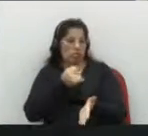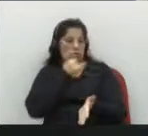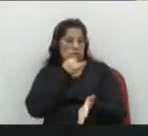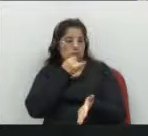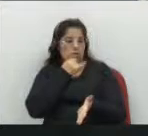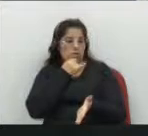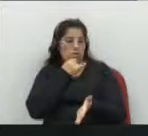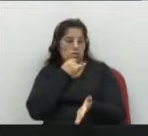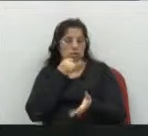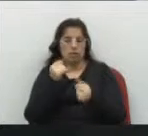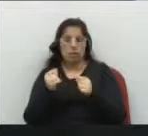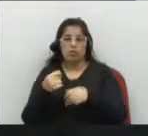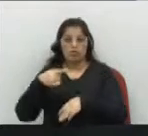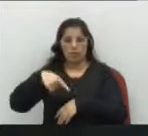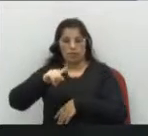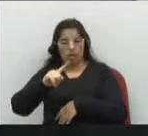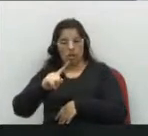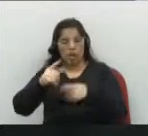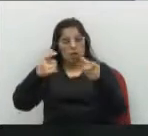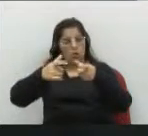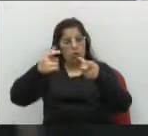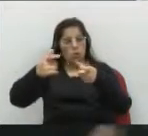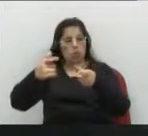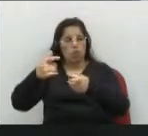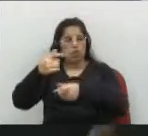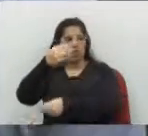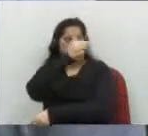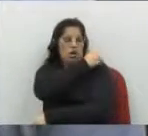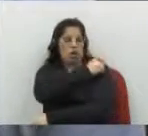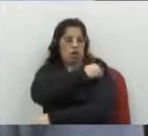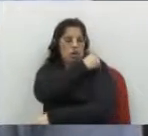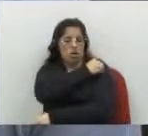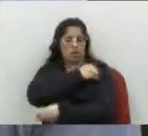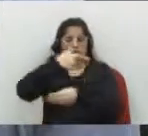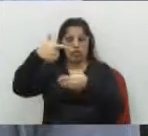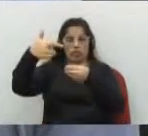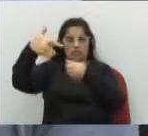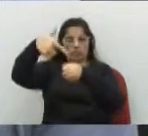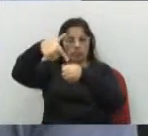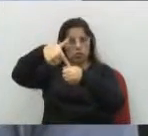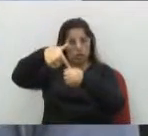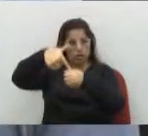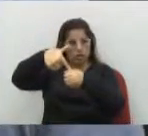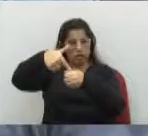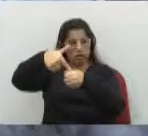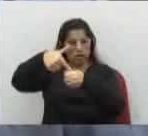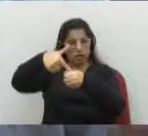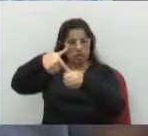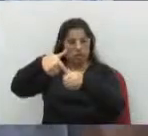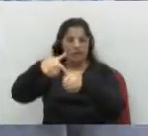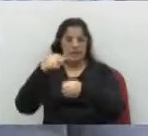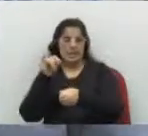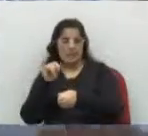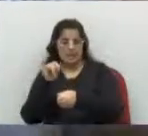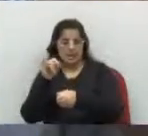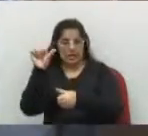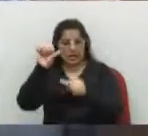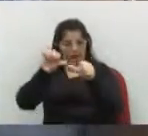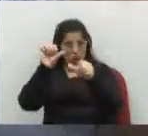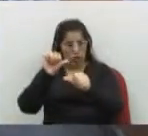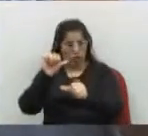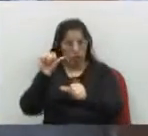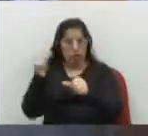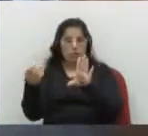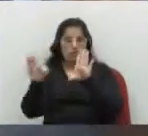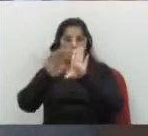lacra o posto? É a mesma coisa. Serviço tem que público, ser quebrado sabe, o contrato. É fácil, Zé. Não é fácil. Nessa vida